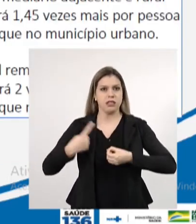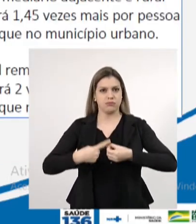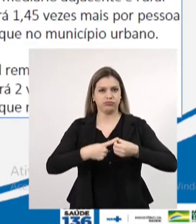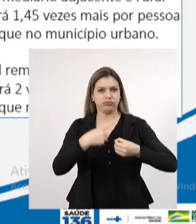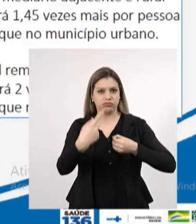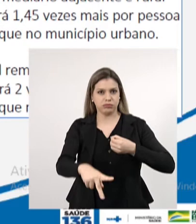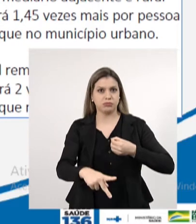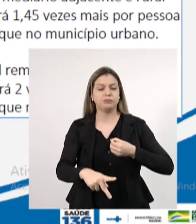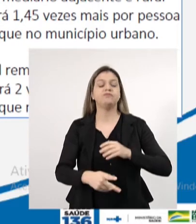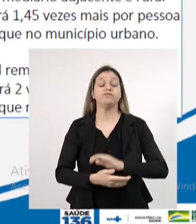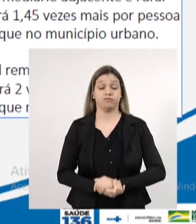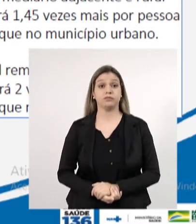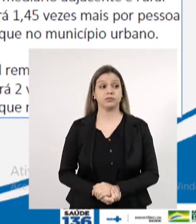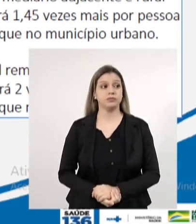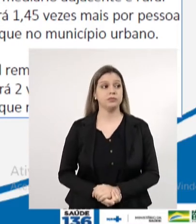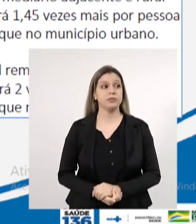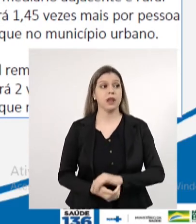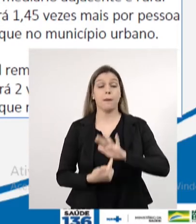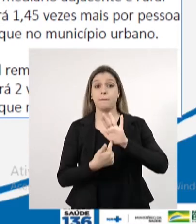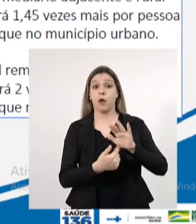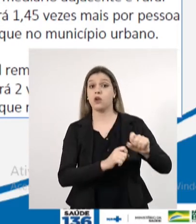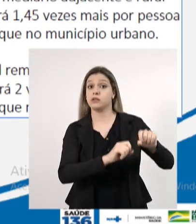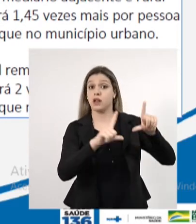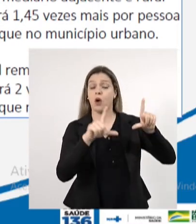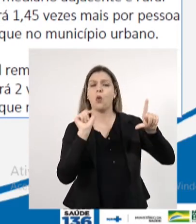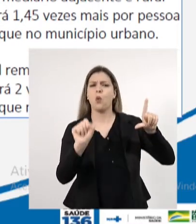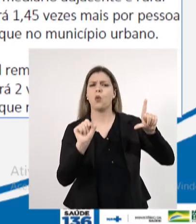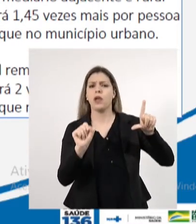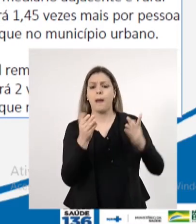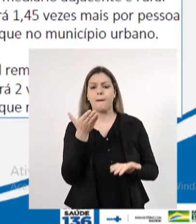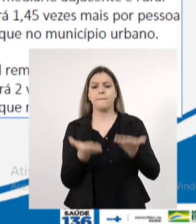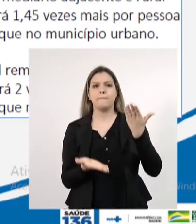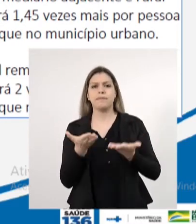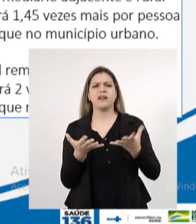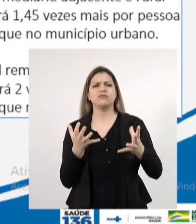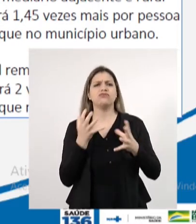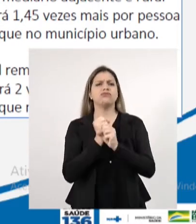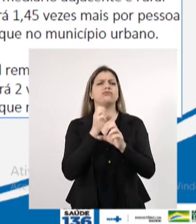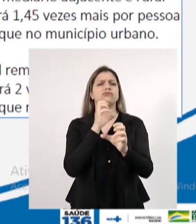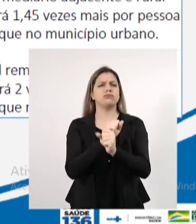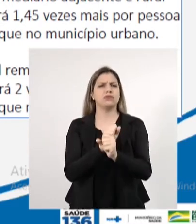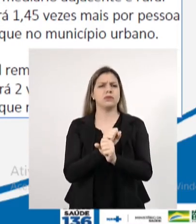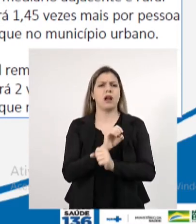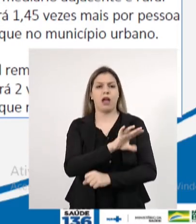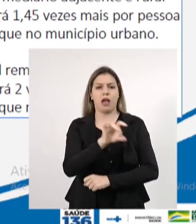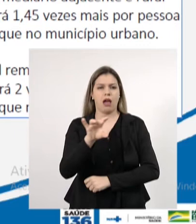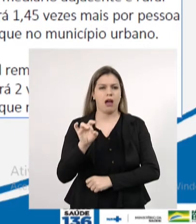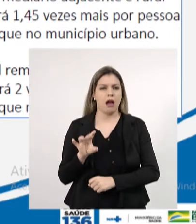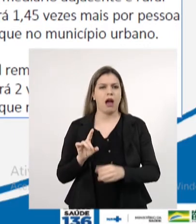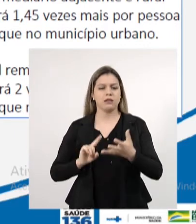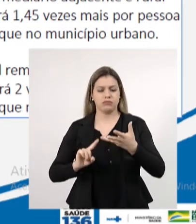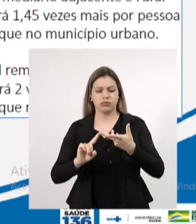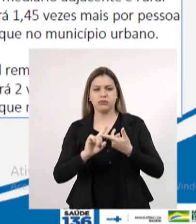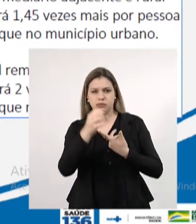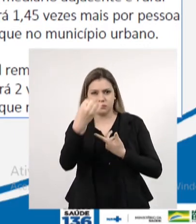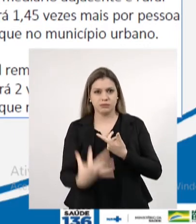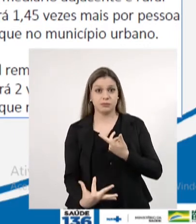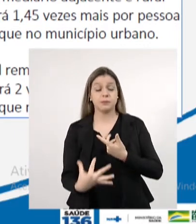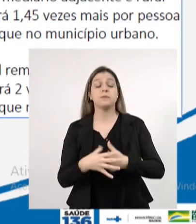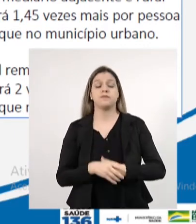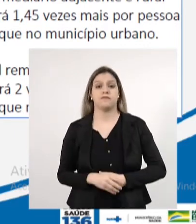Ali, ali mostra o peso de cada um daqueles critérios de vulnerabilidade. Então,